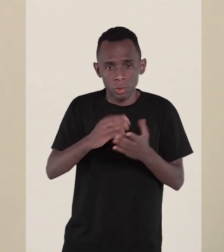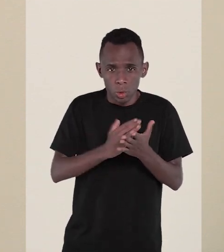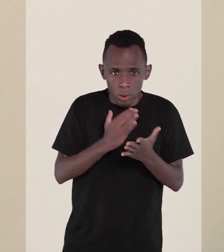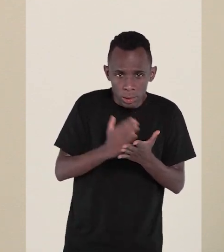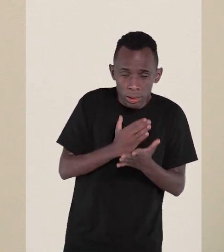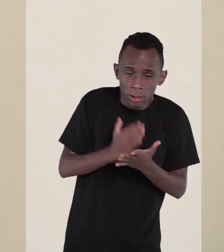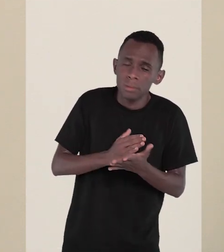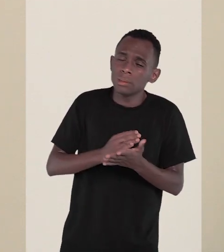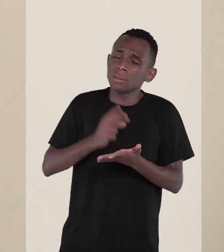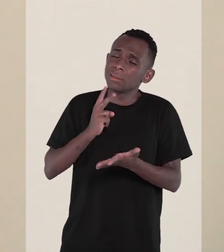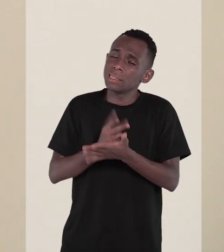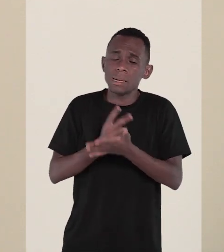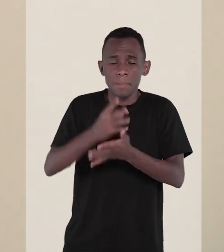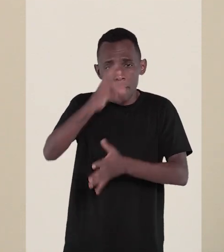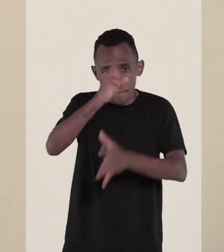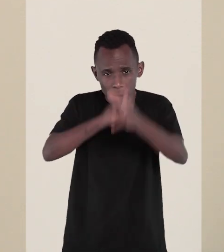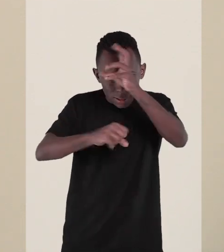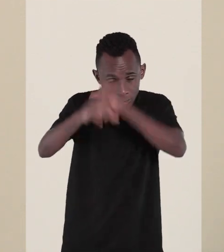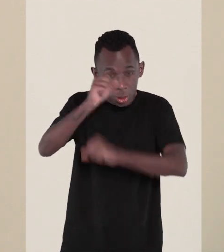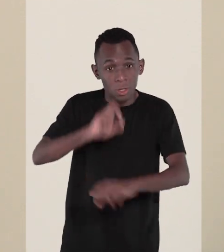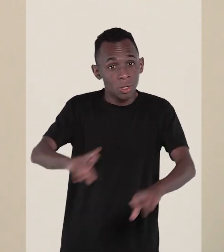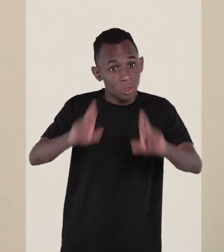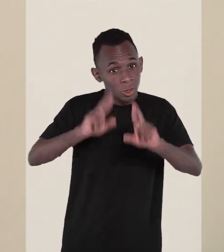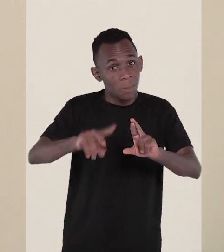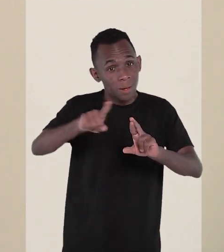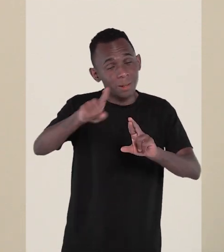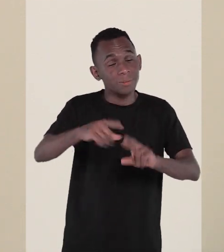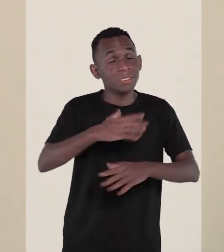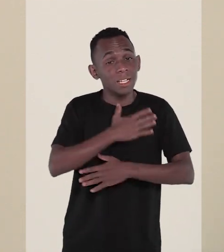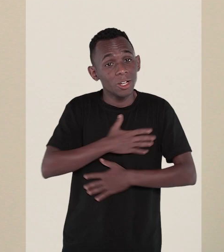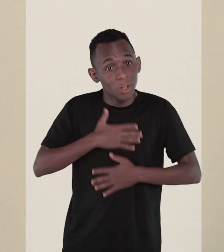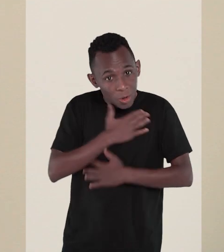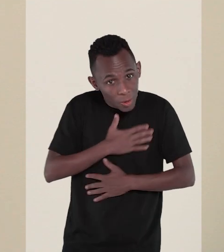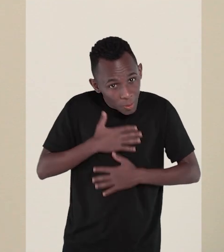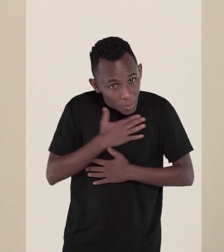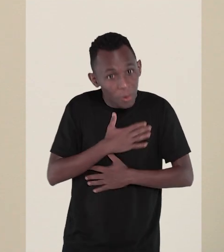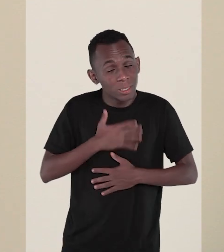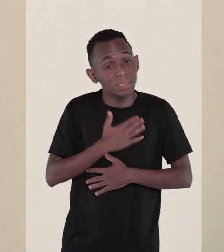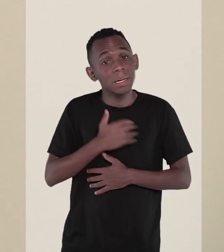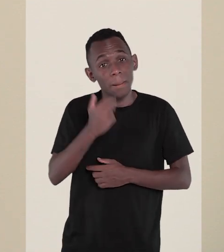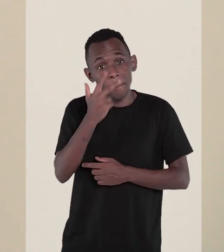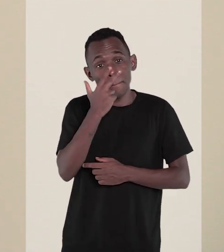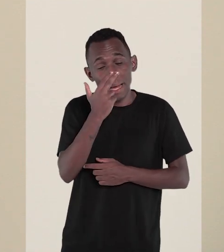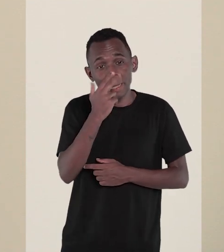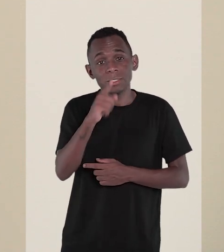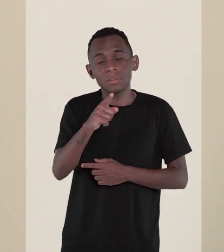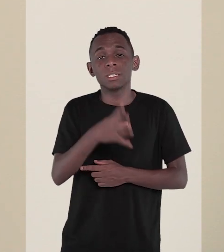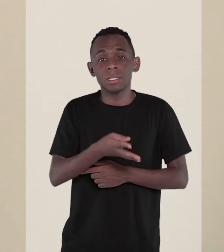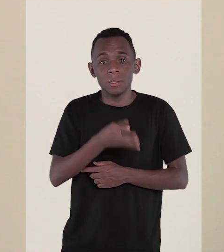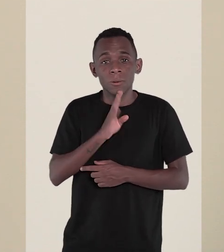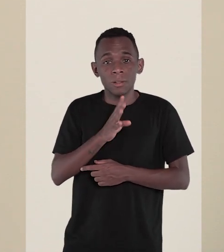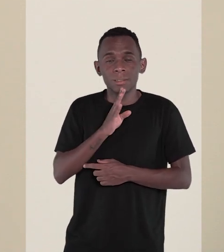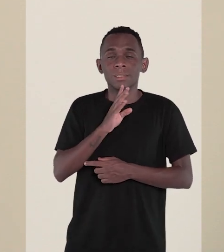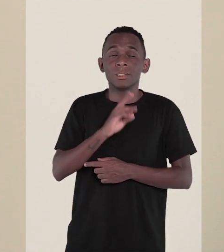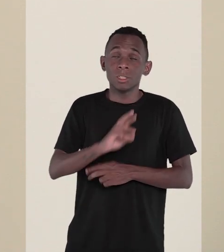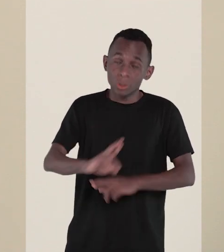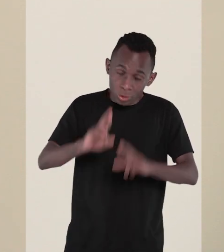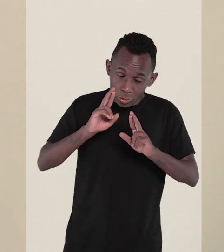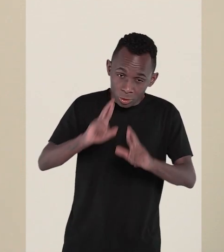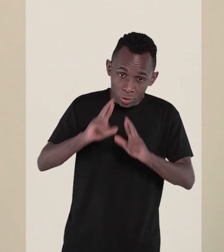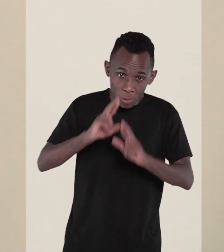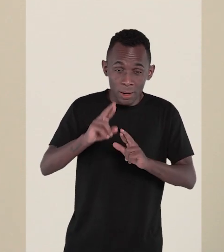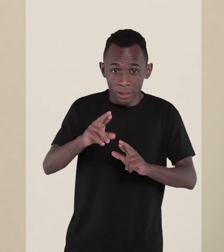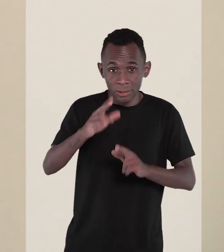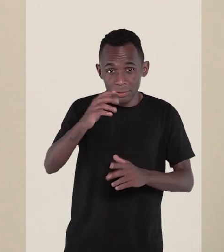as letras a gente vai aprendendo, cada vez mais vai aprendendo. Assim. Tomara que você se divirta com o livro, você que parece me conhecer. Espero que não